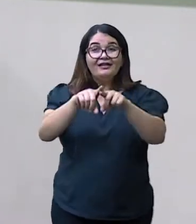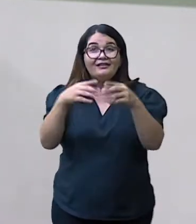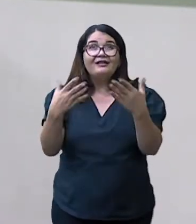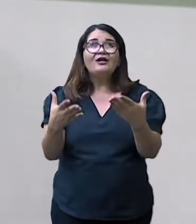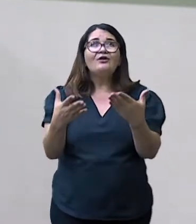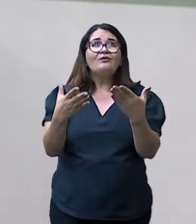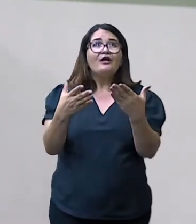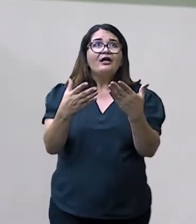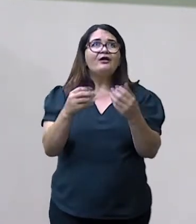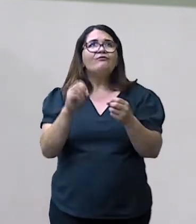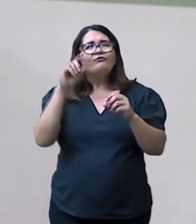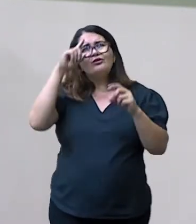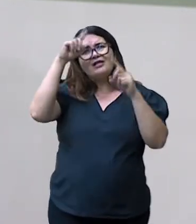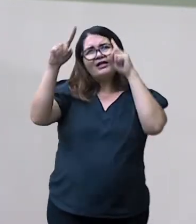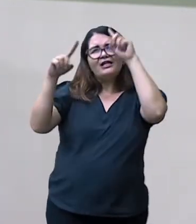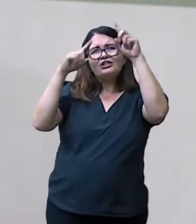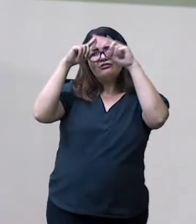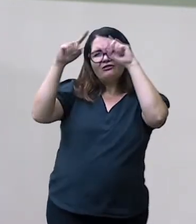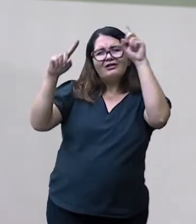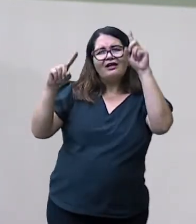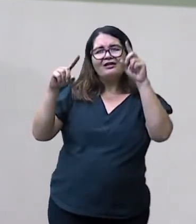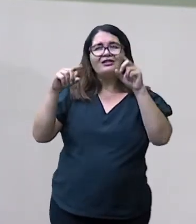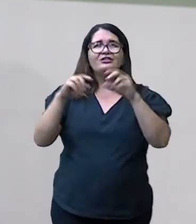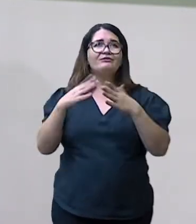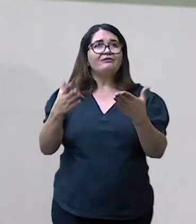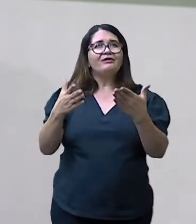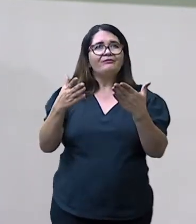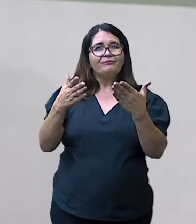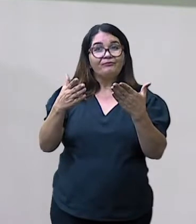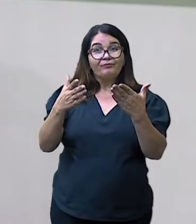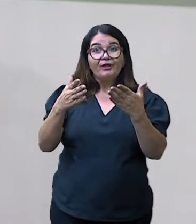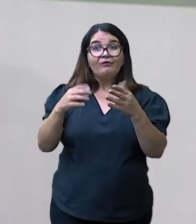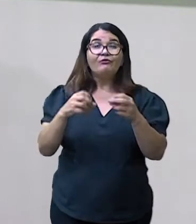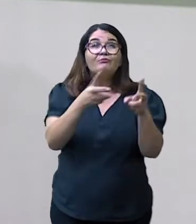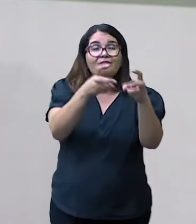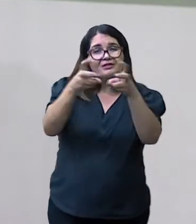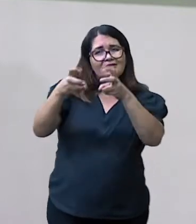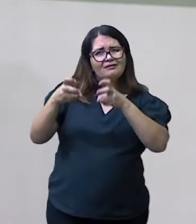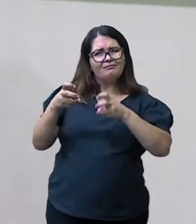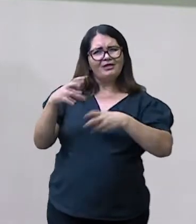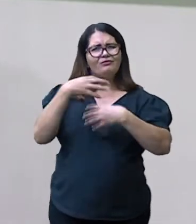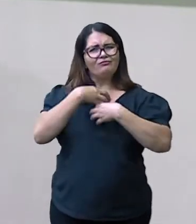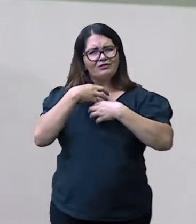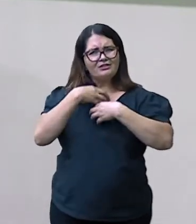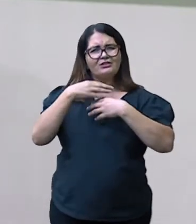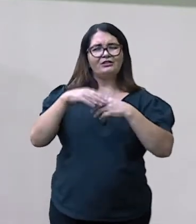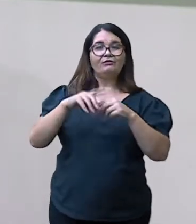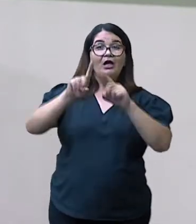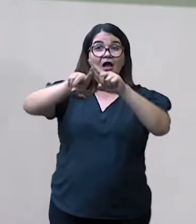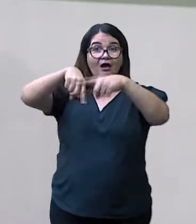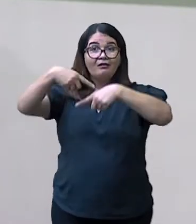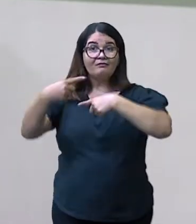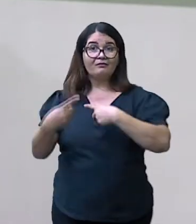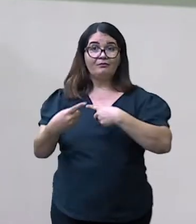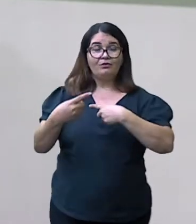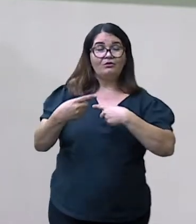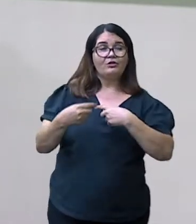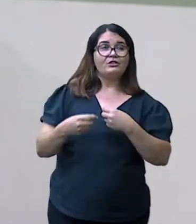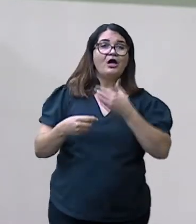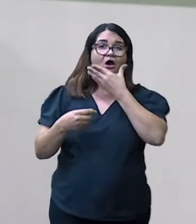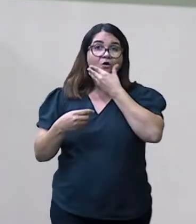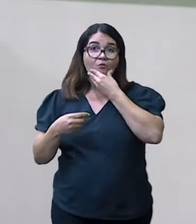me levou para o Colégio Santa Clara de Tambacuri, colégio de freira, que era só meninas de